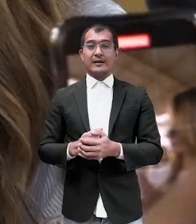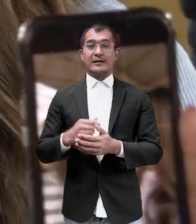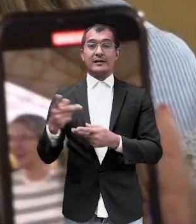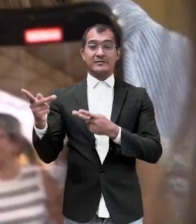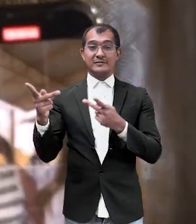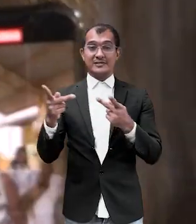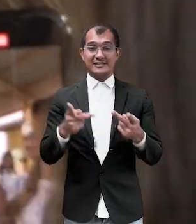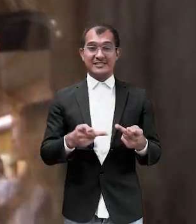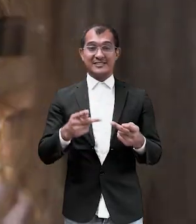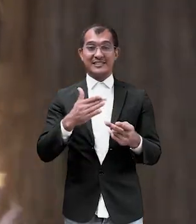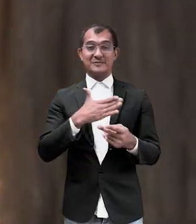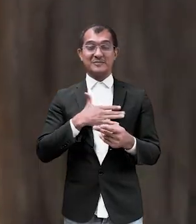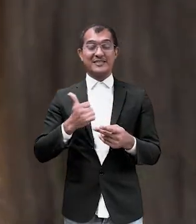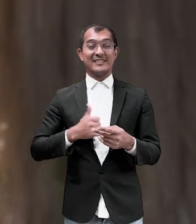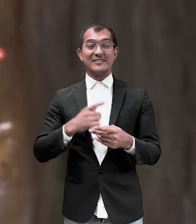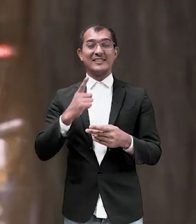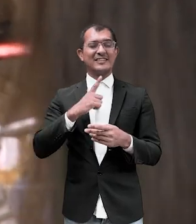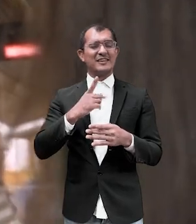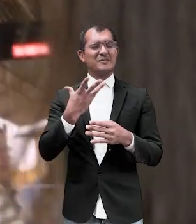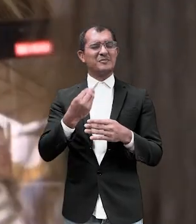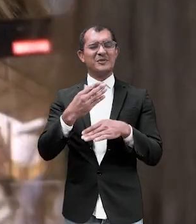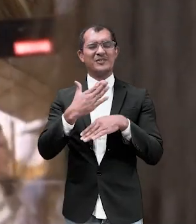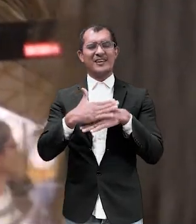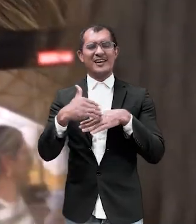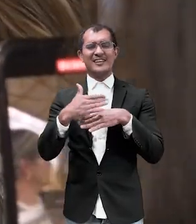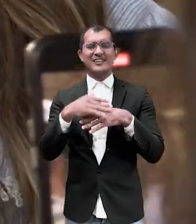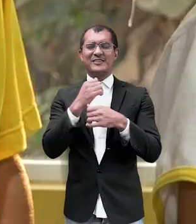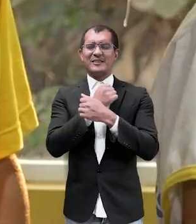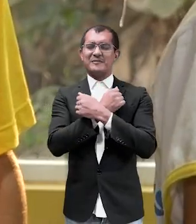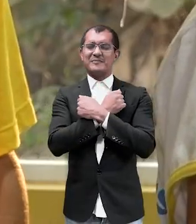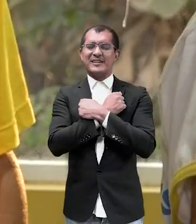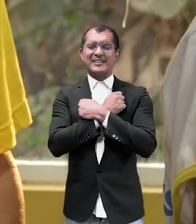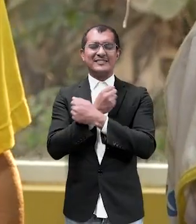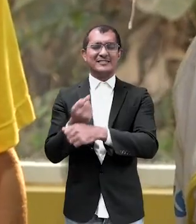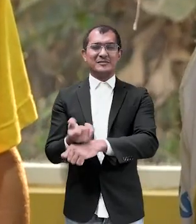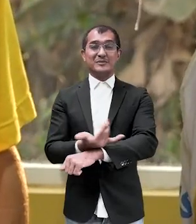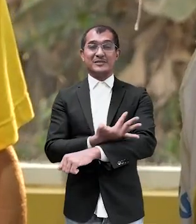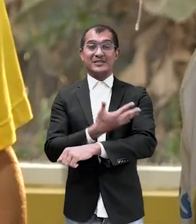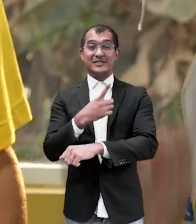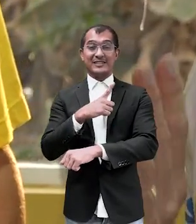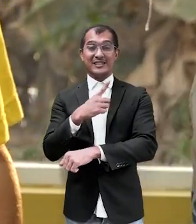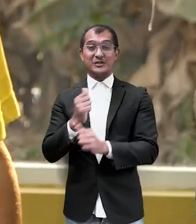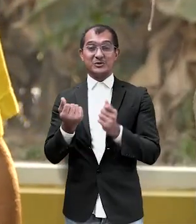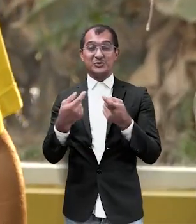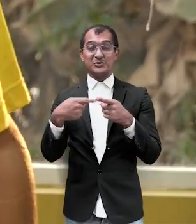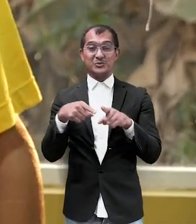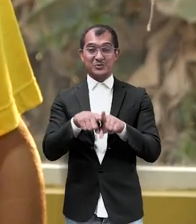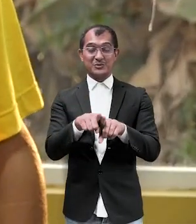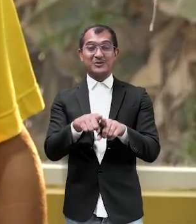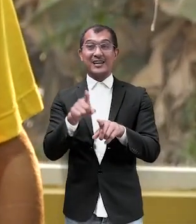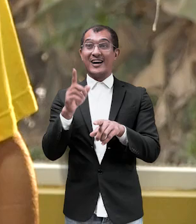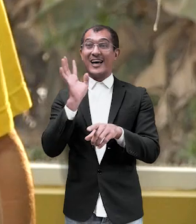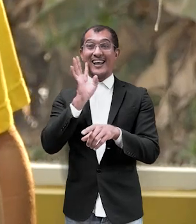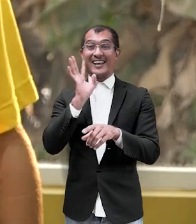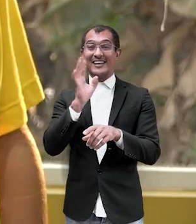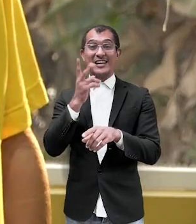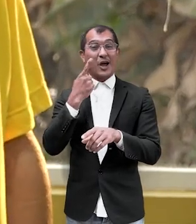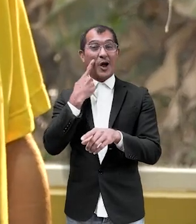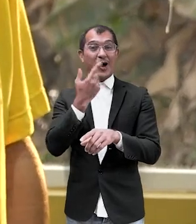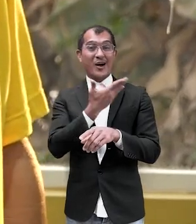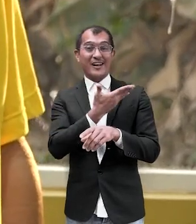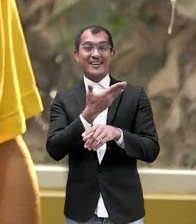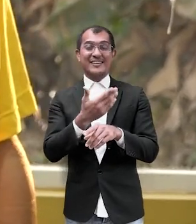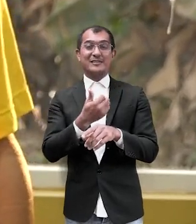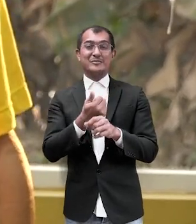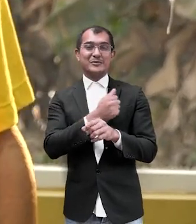dama foi assim cheia de carinho e muita emoção ter ela aqui com a gente olha só que alegria para nós né para